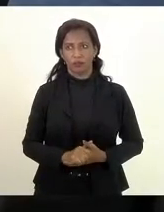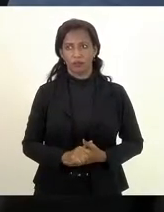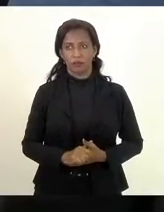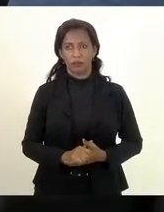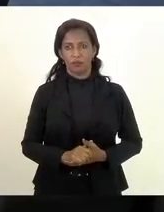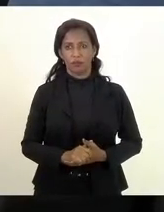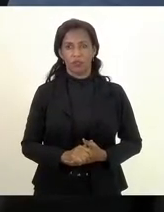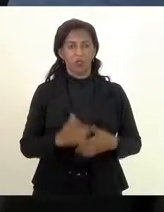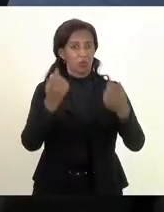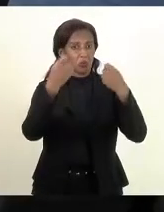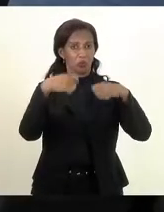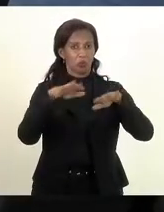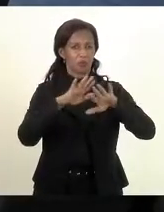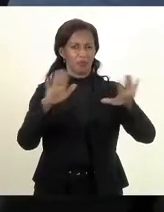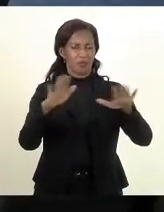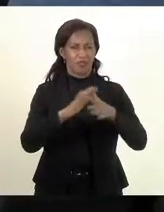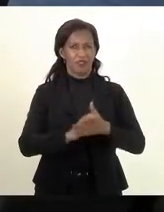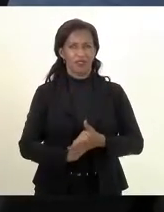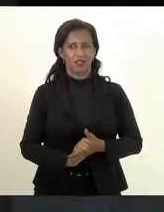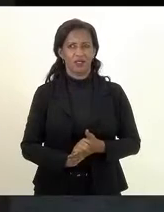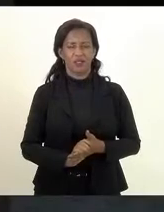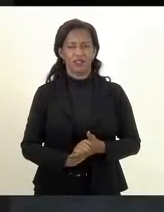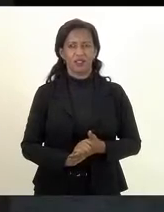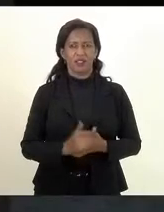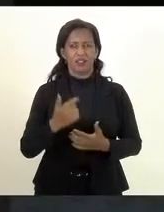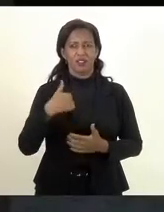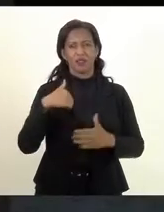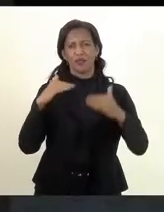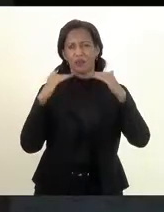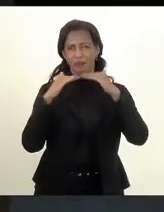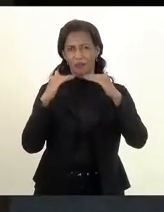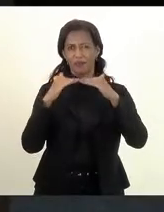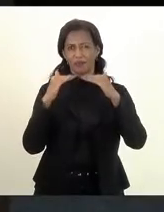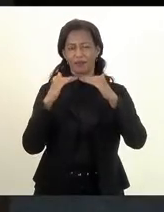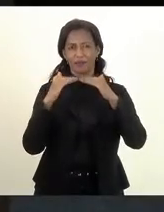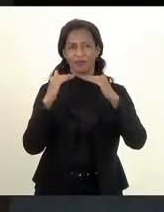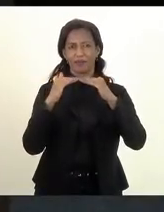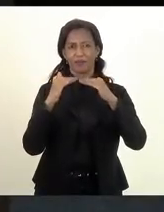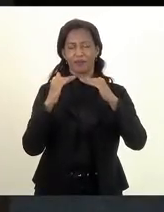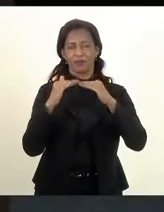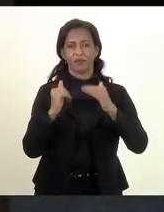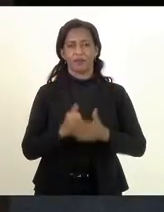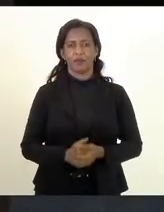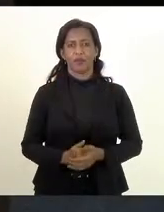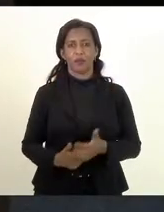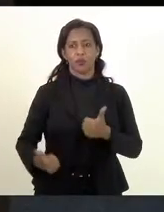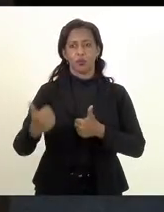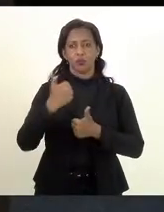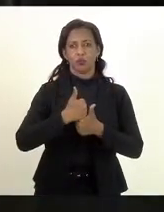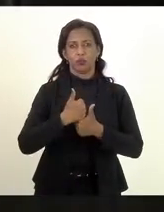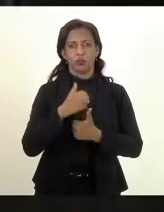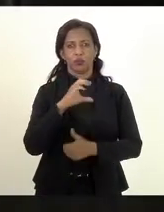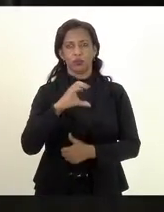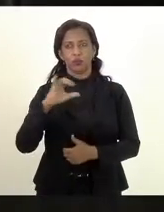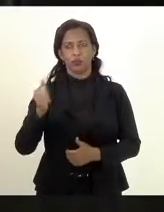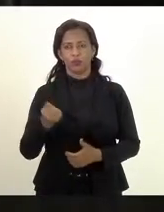Deputado Tiaju, eu vou seguir a orientação do deputado Luiz Paulo e vou dar o parecer favorável nos termos do substitutivo da CCJ.